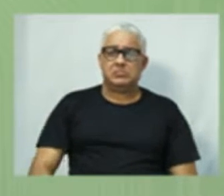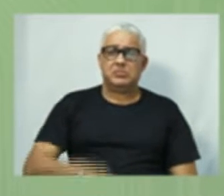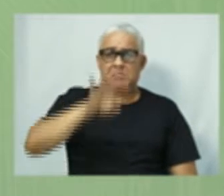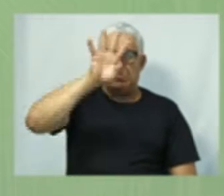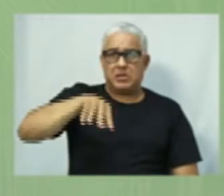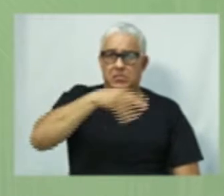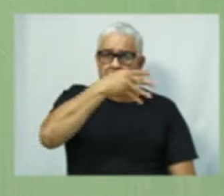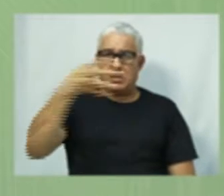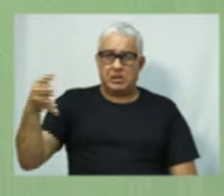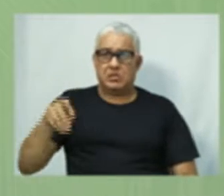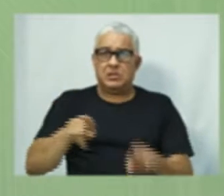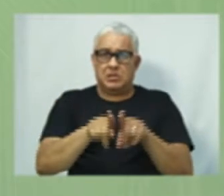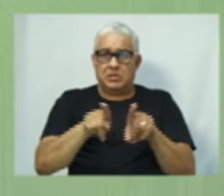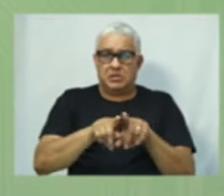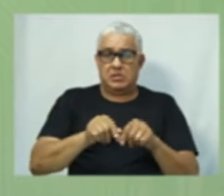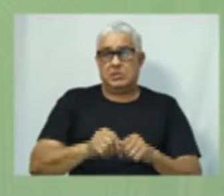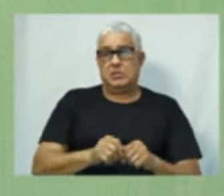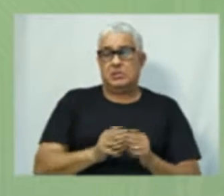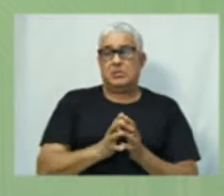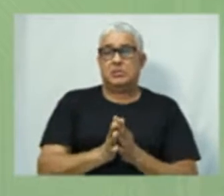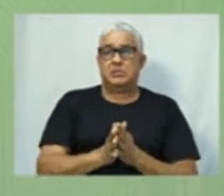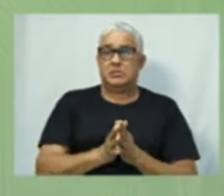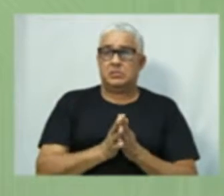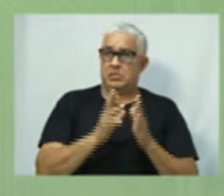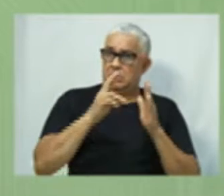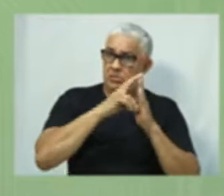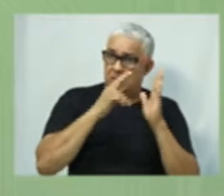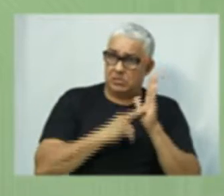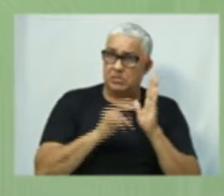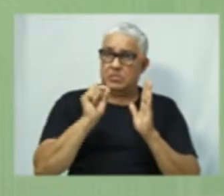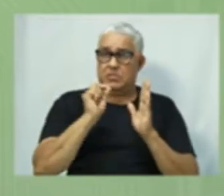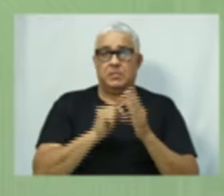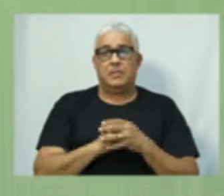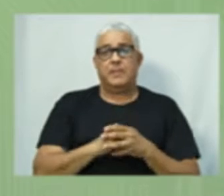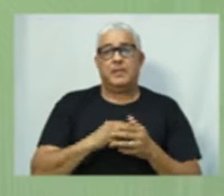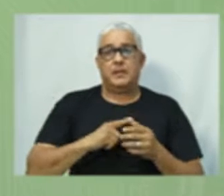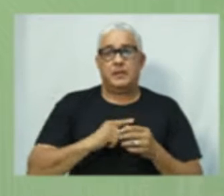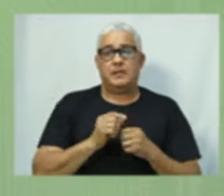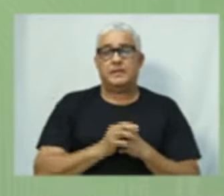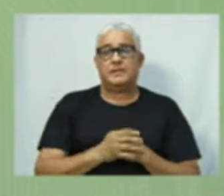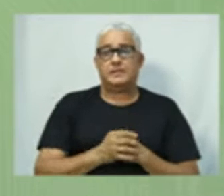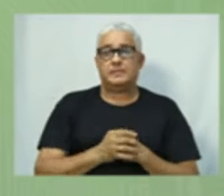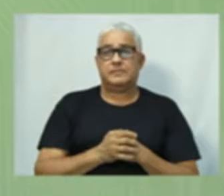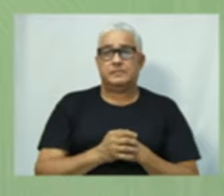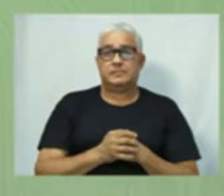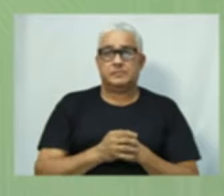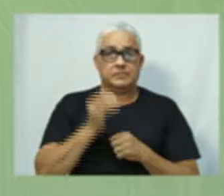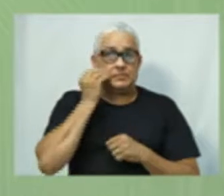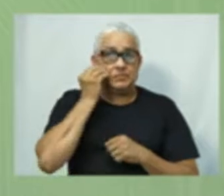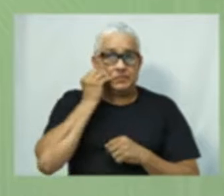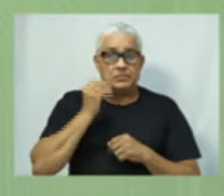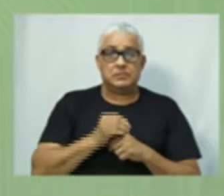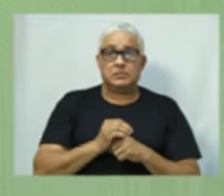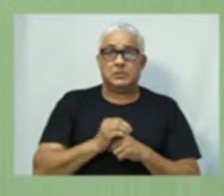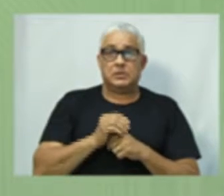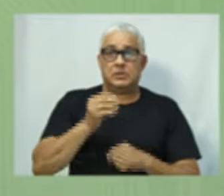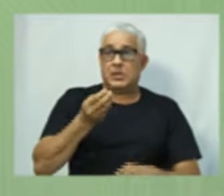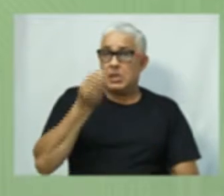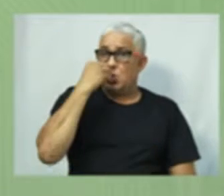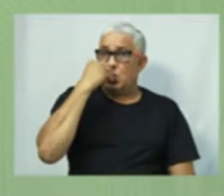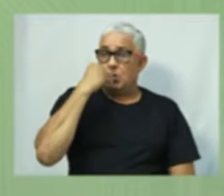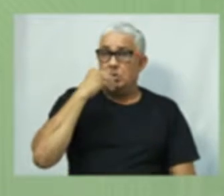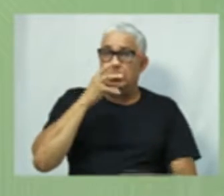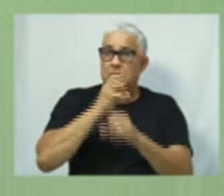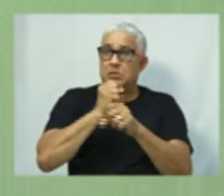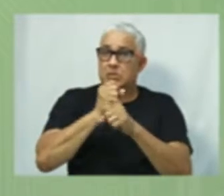né? E esse regime, ele é um tipo de regime que tem a presunção do lucro para o cálculo de quem? Do imposto